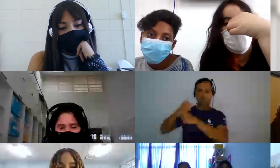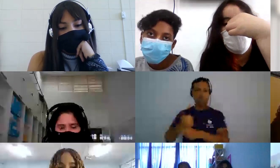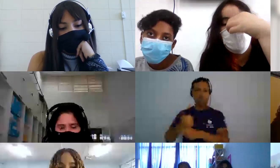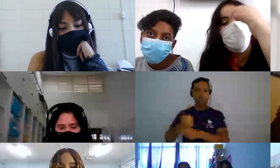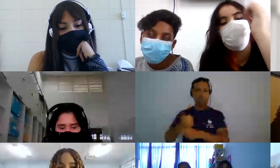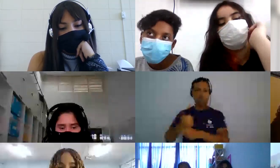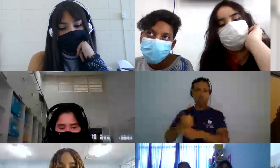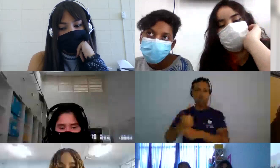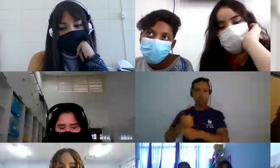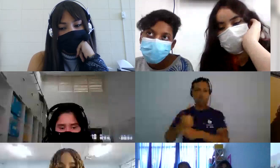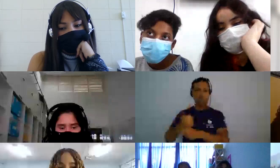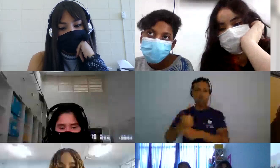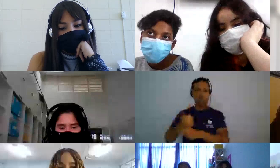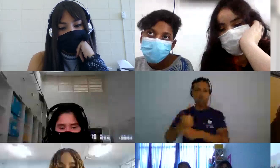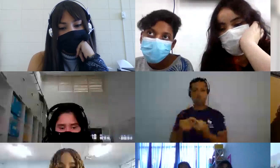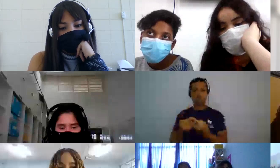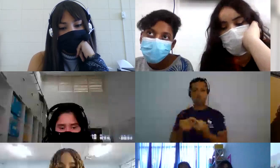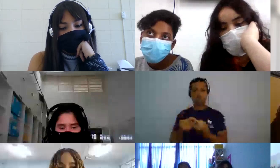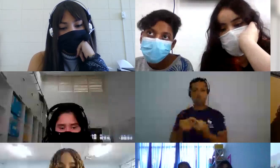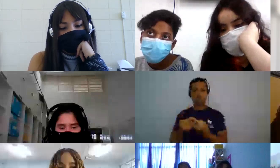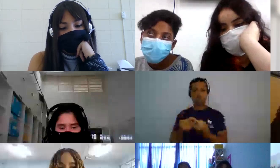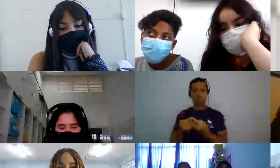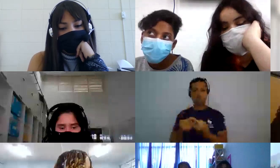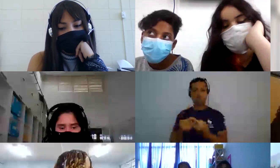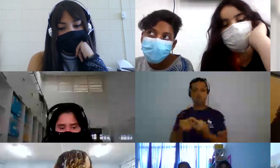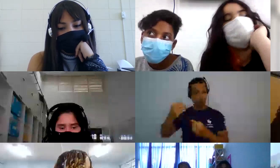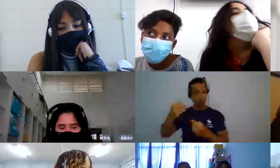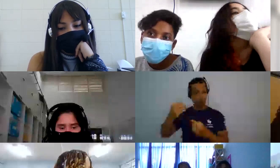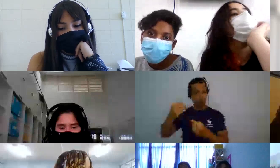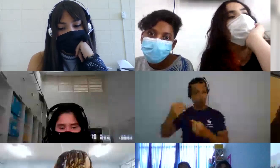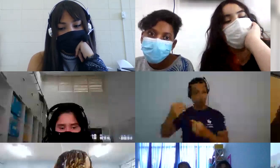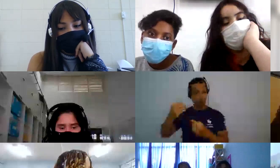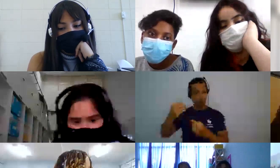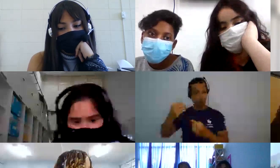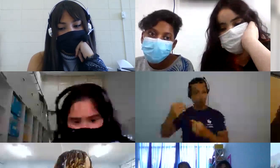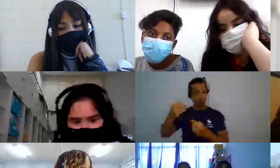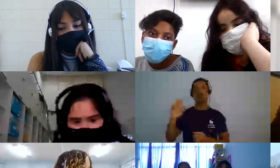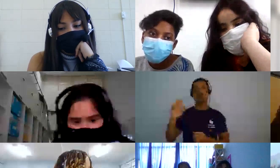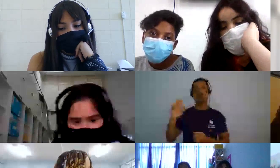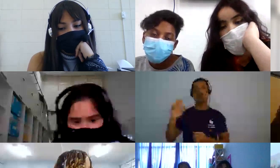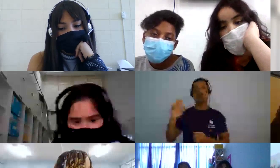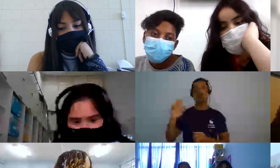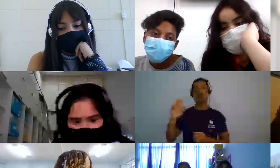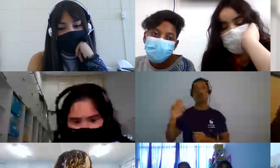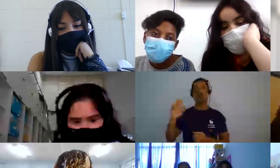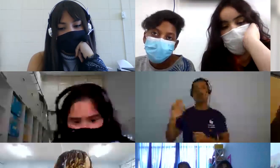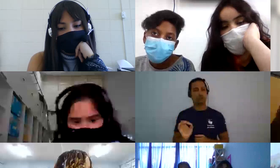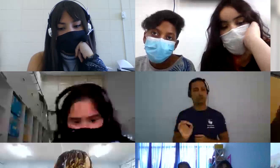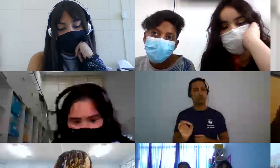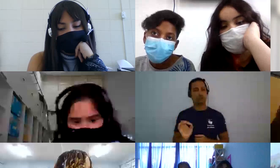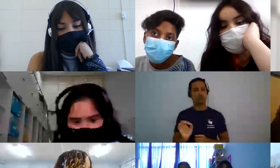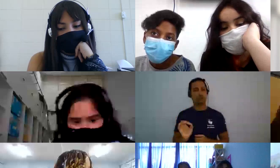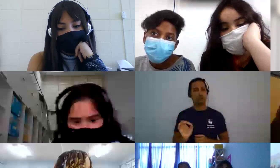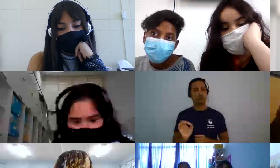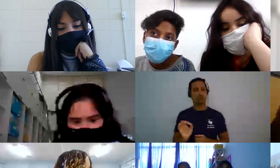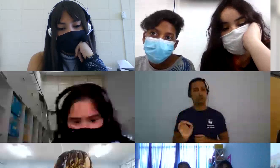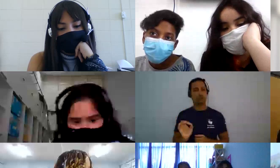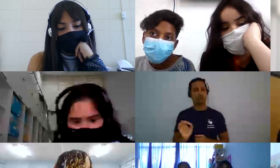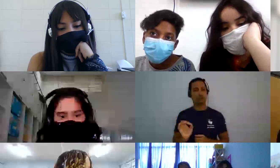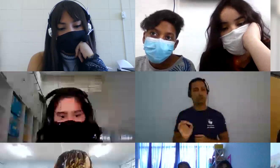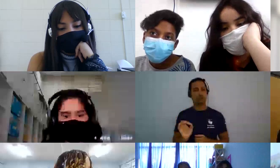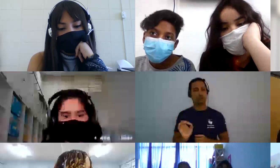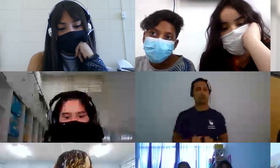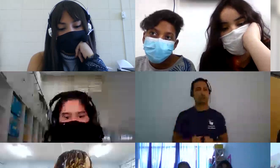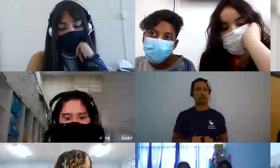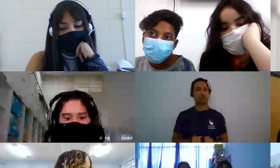dos casais. Então, se você e seu paquera e seu namorado, ou um casalzinho, 100 casaizinhos,